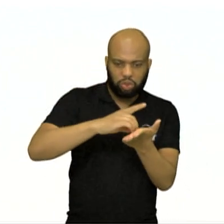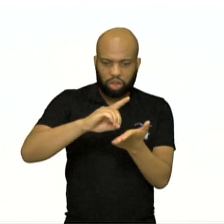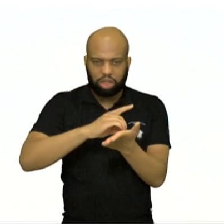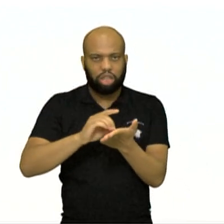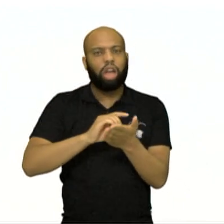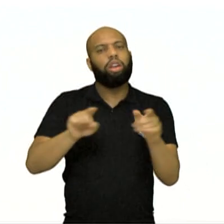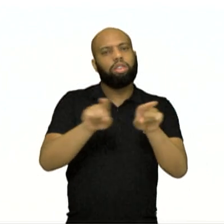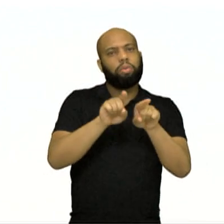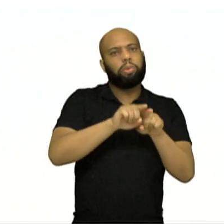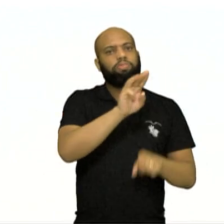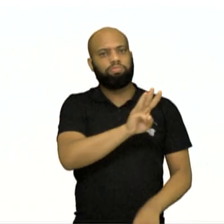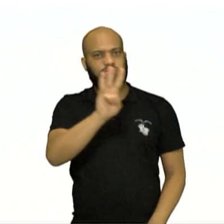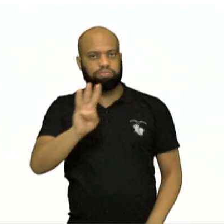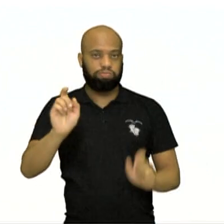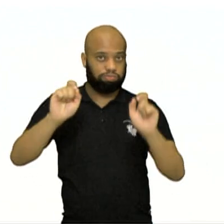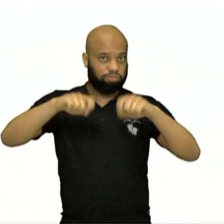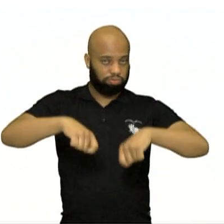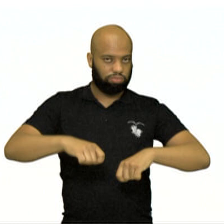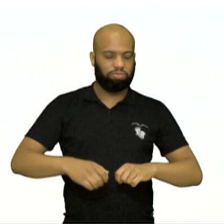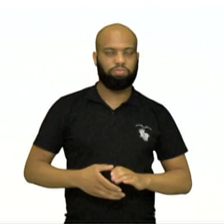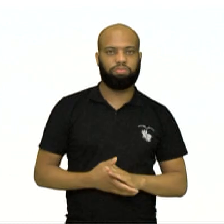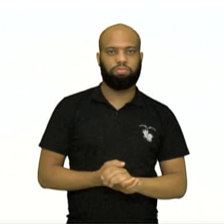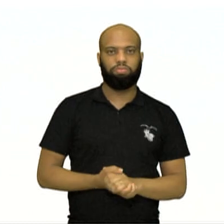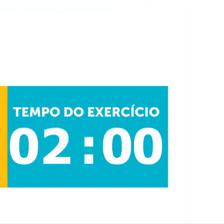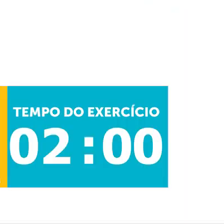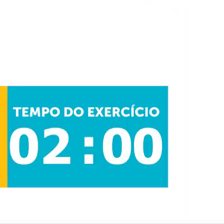ou em um tradutor online.